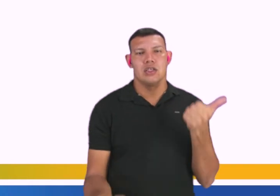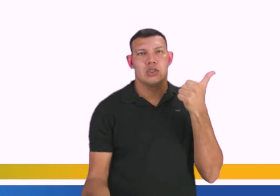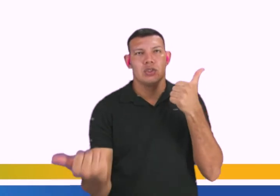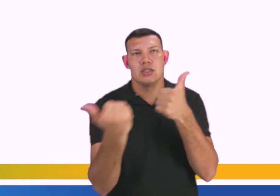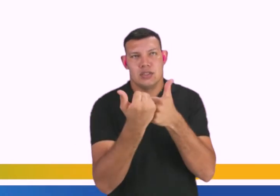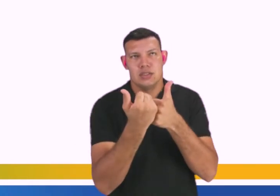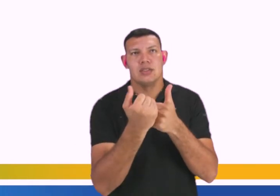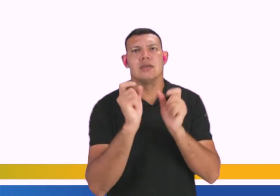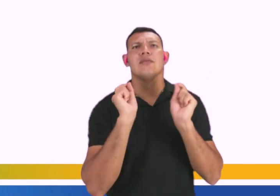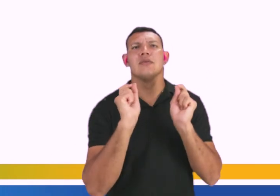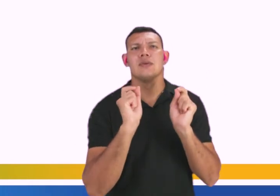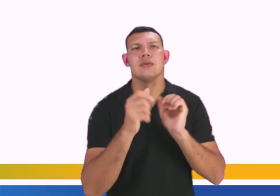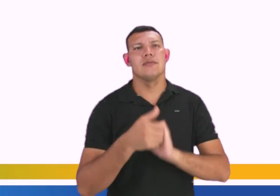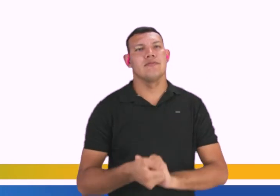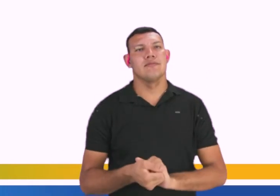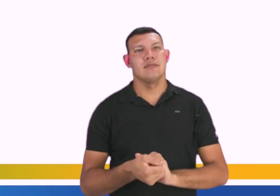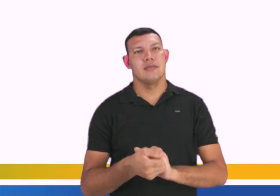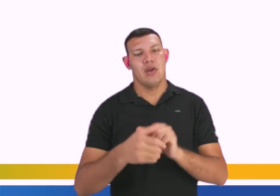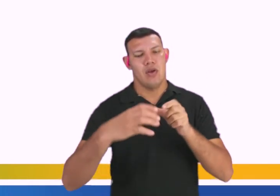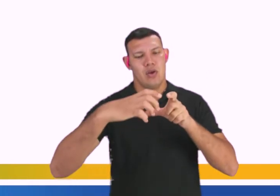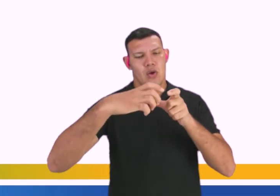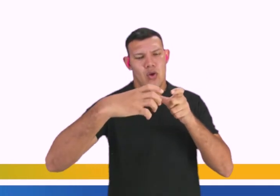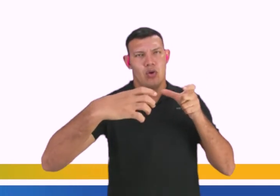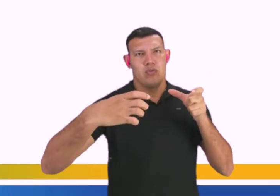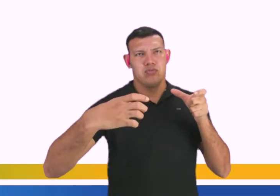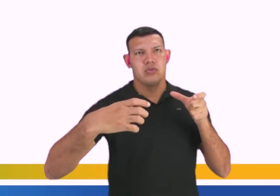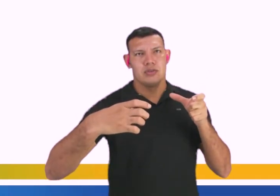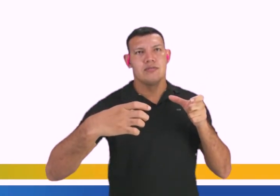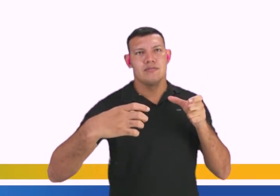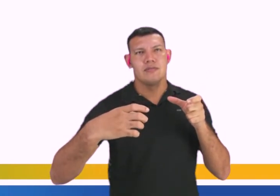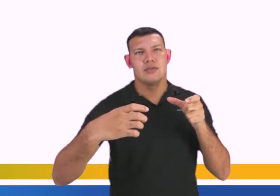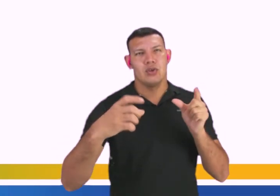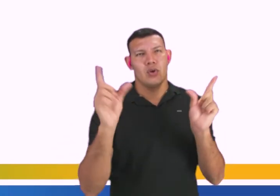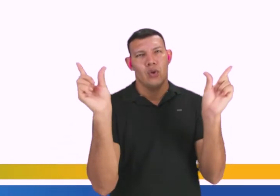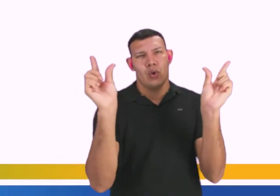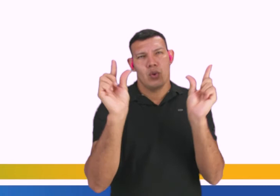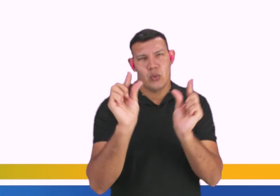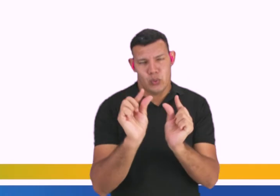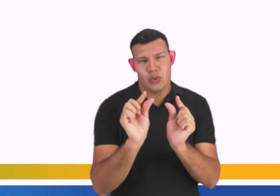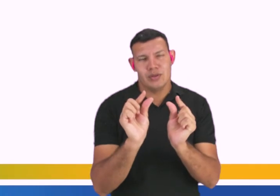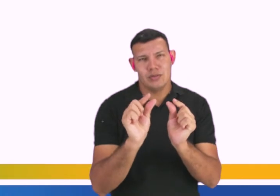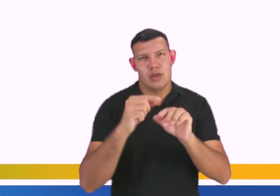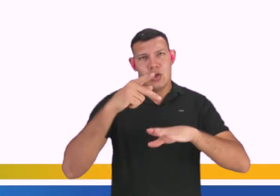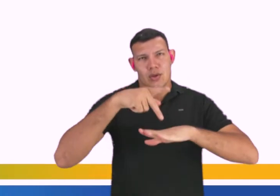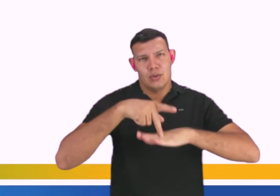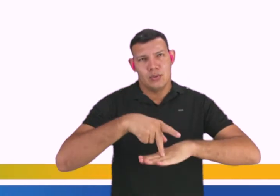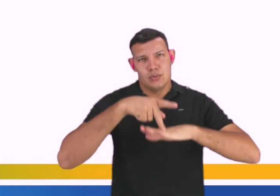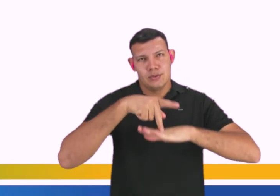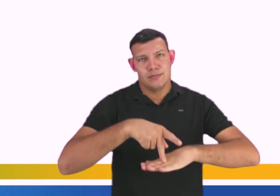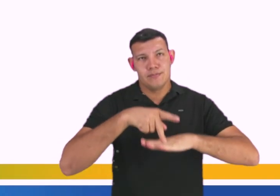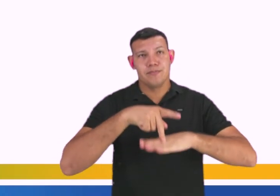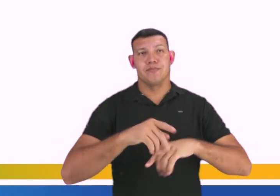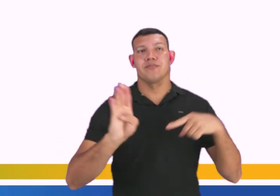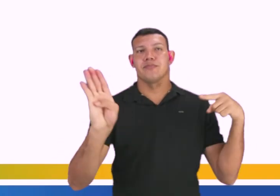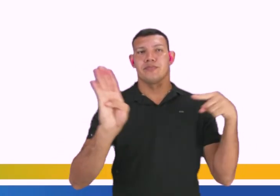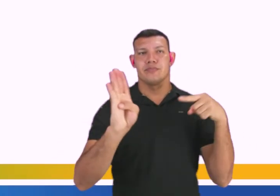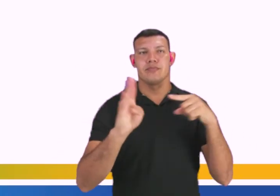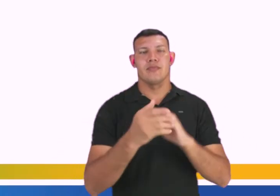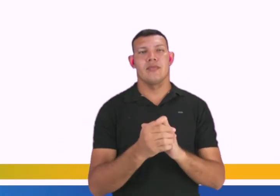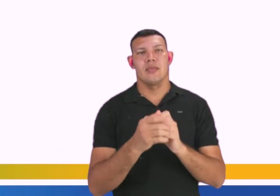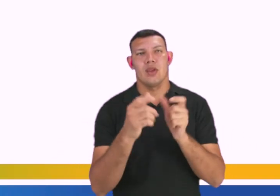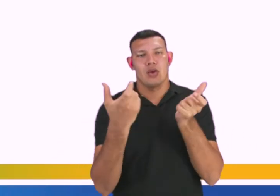os pneus substituídos, precisam ser largos, reduzindo a pressão sobre o solo? Opção B.